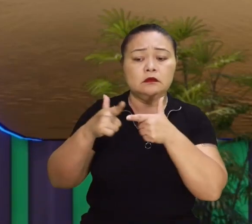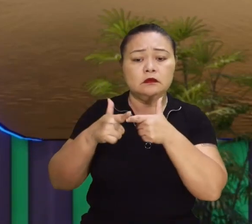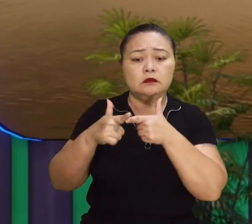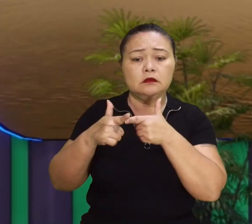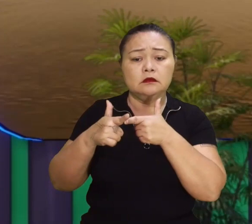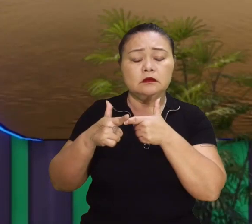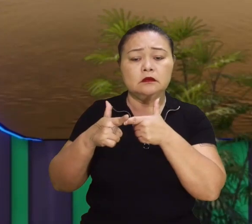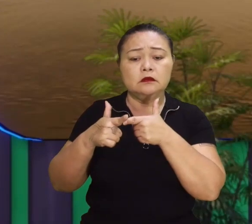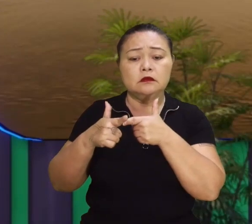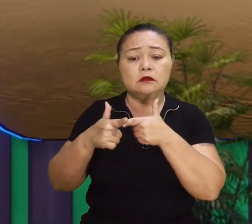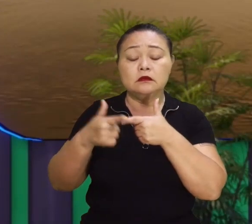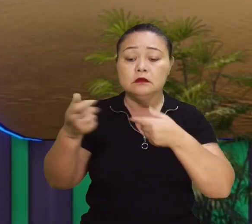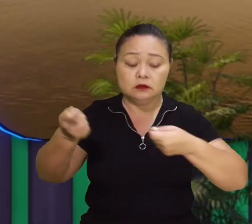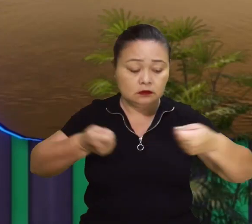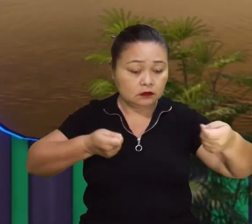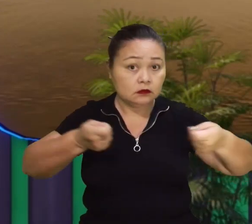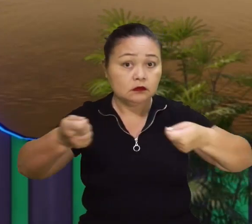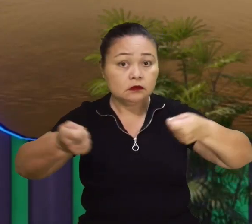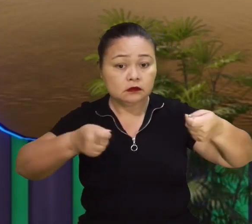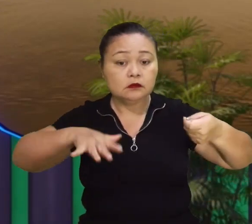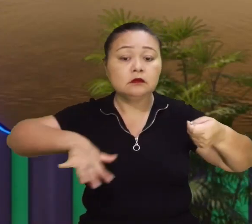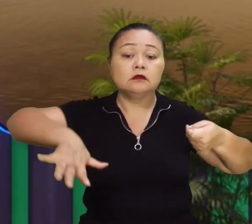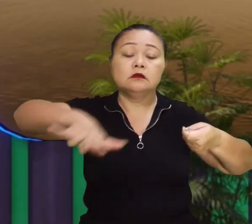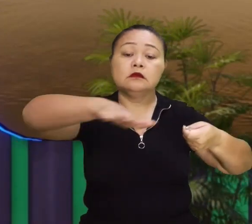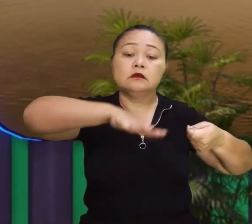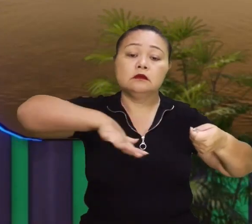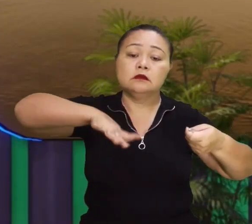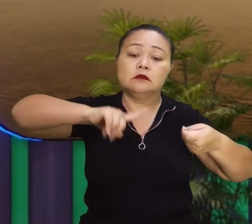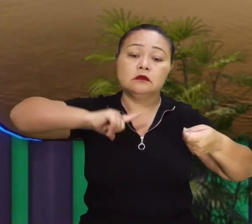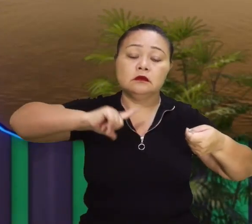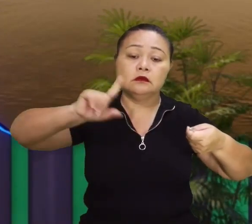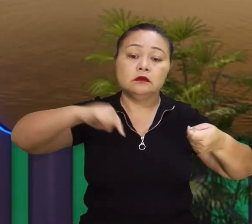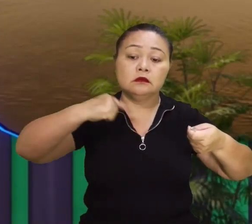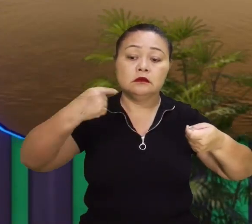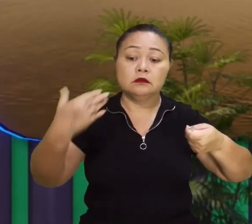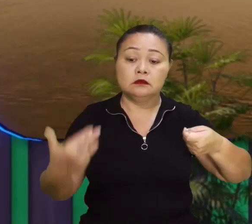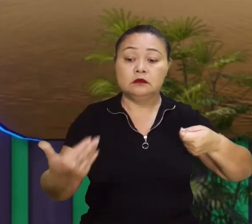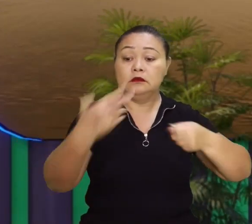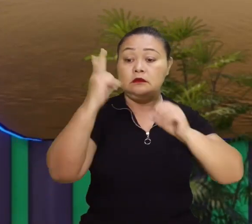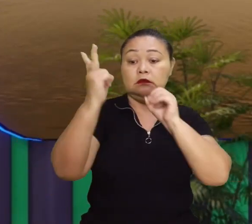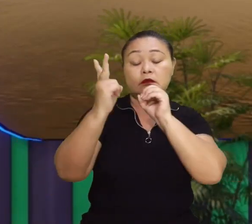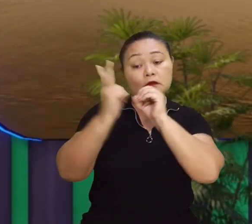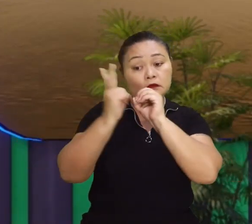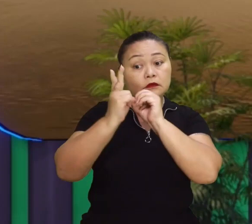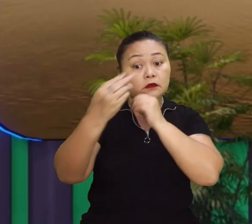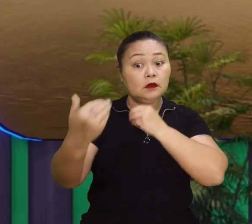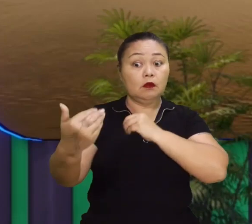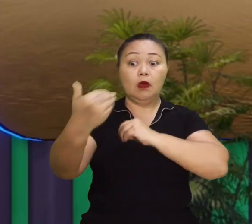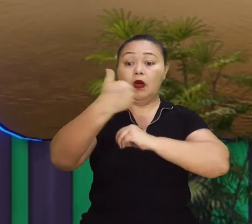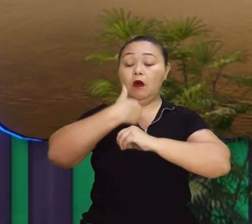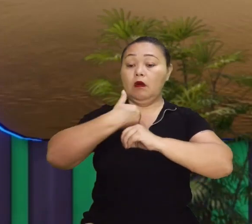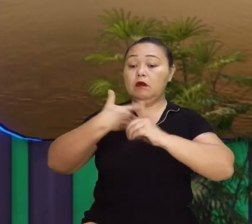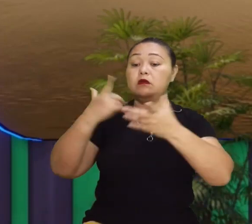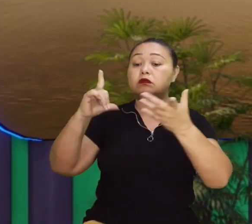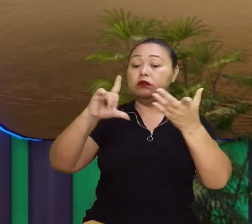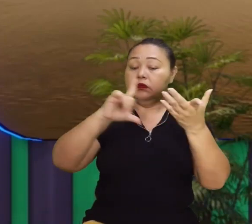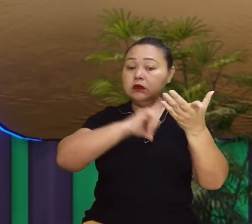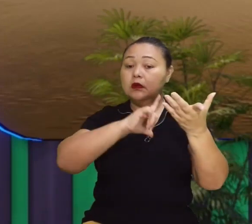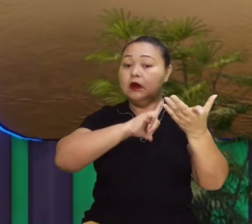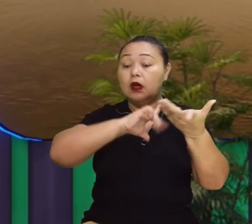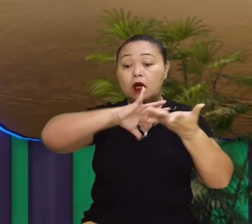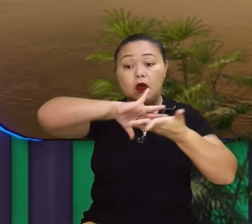lá de garimpeiros nessa área. Eles foram atacados pelos indígenas e